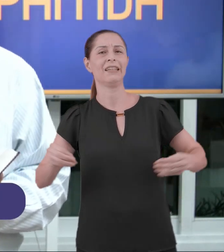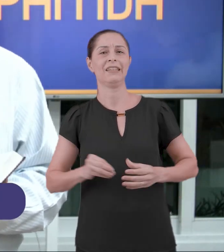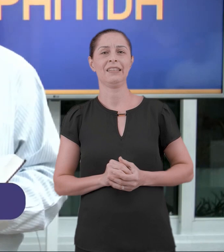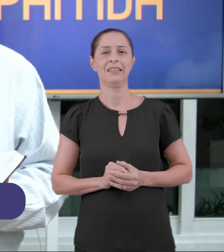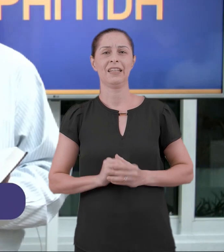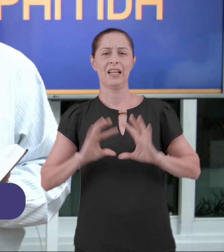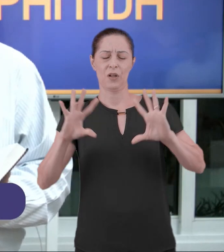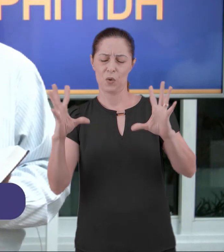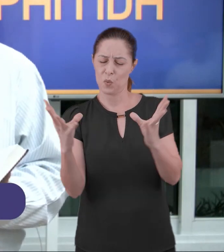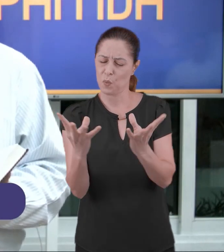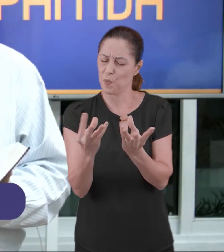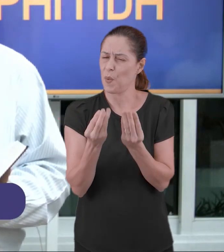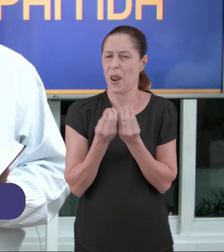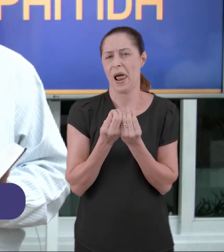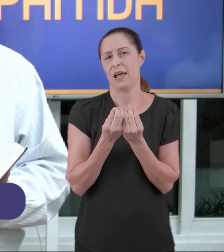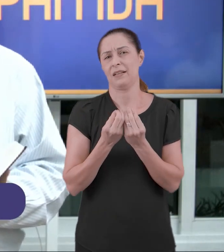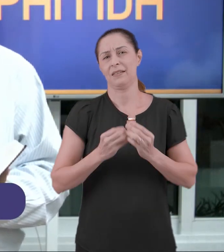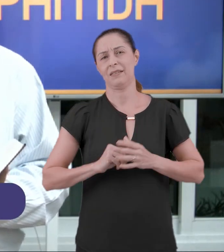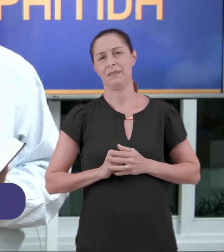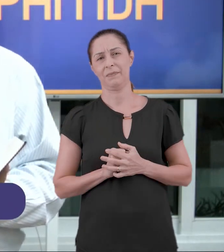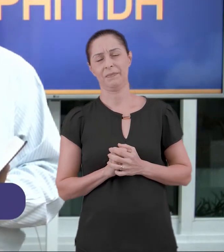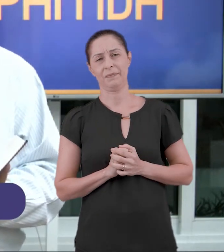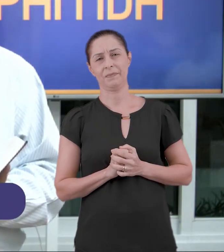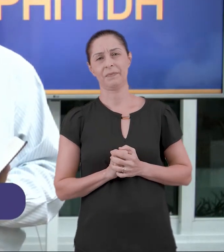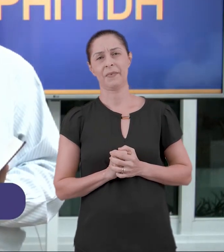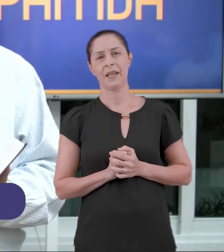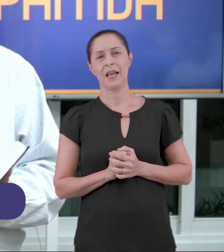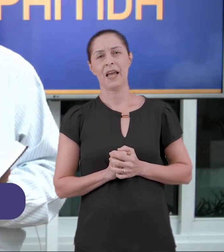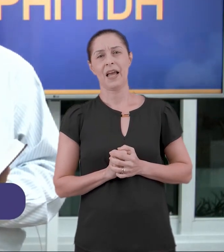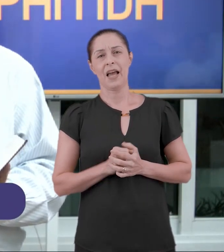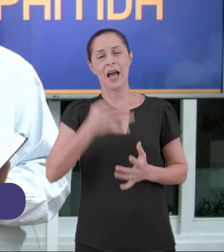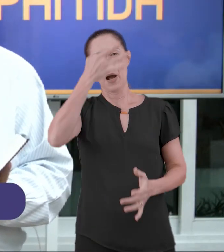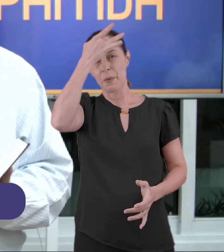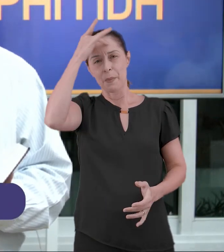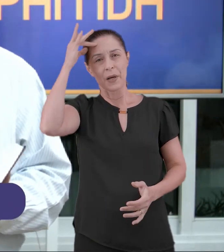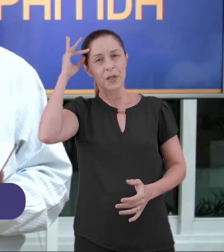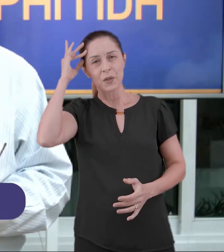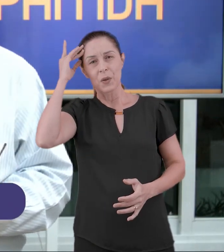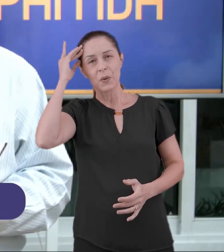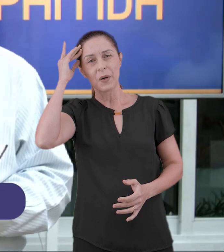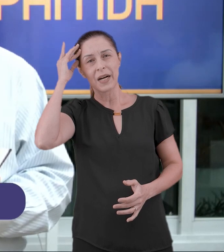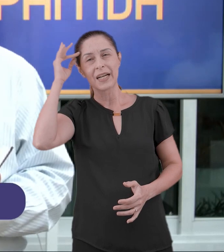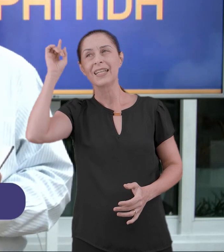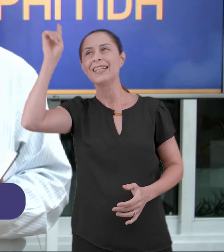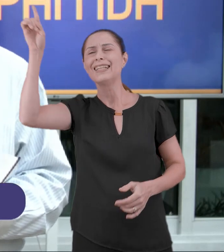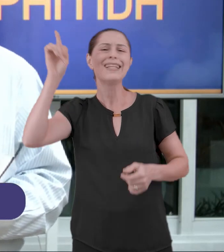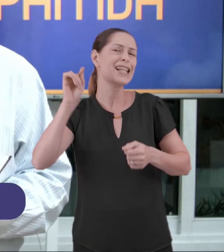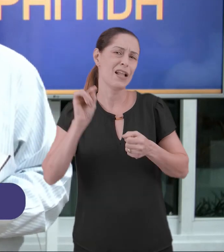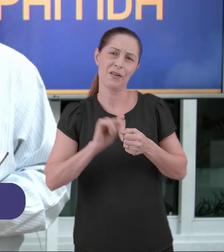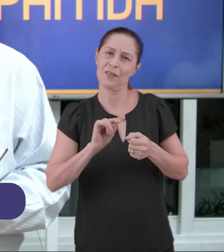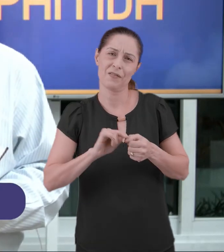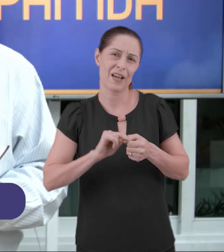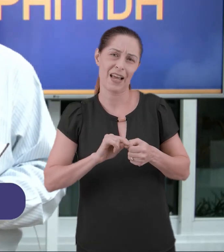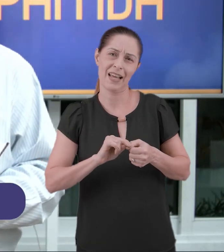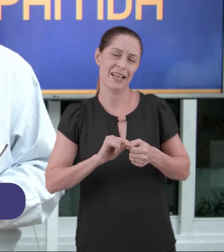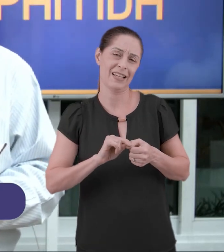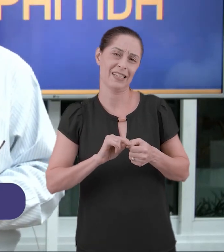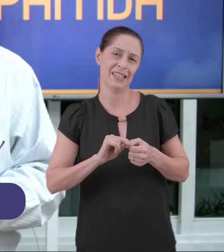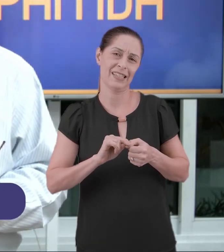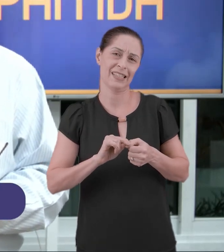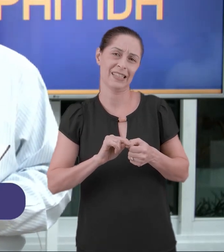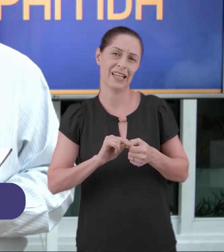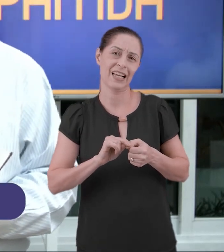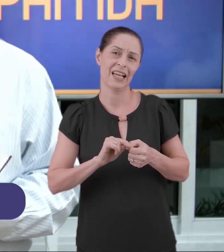completamente, porque ela é uma pessoa que nasceu à imagem e à semelhança de Deus, e